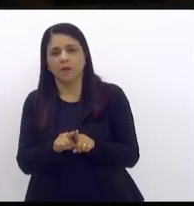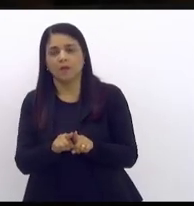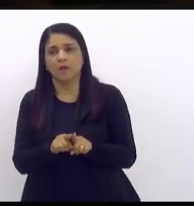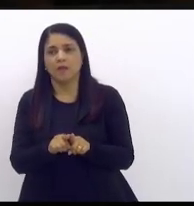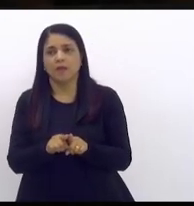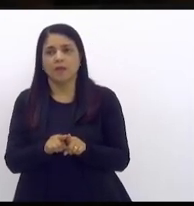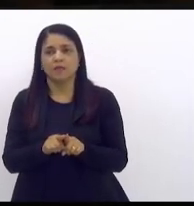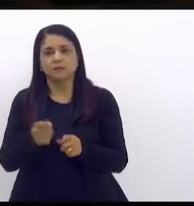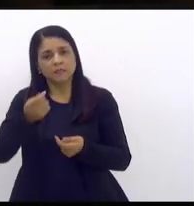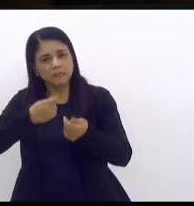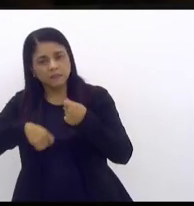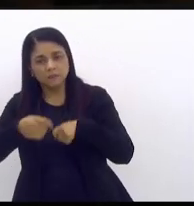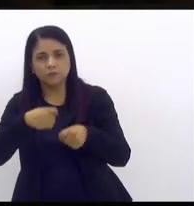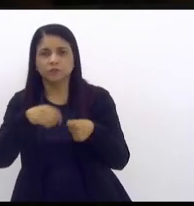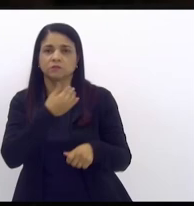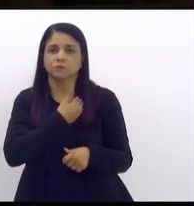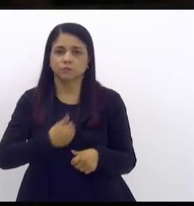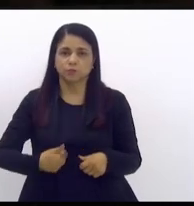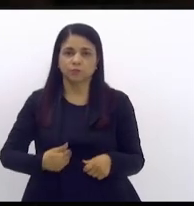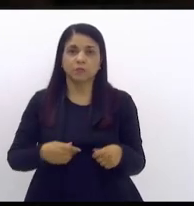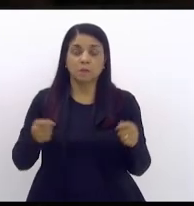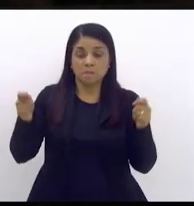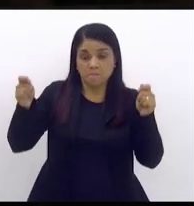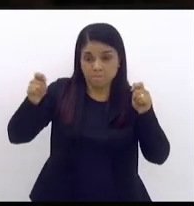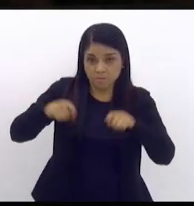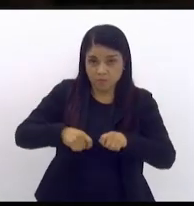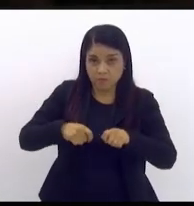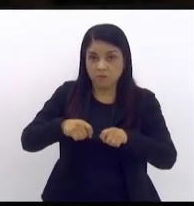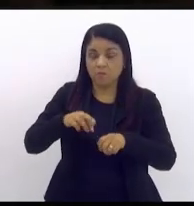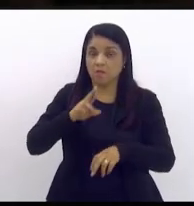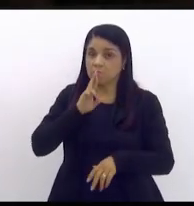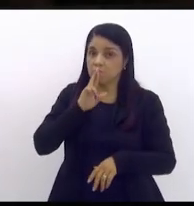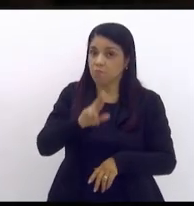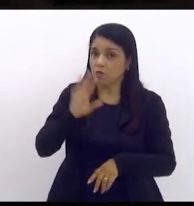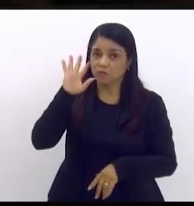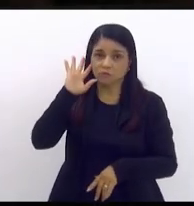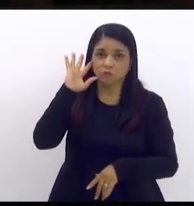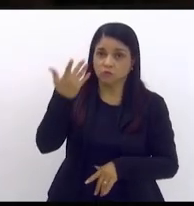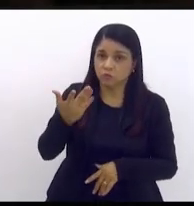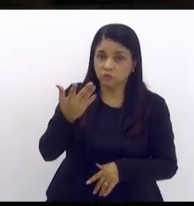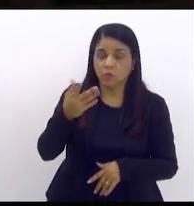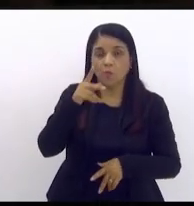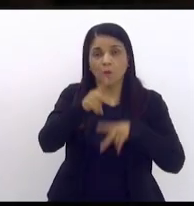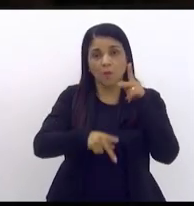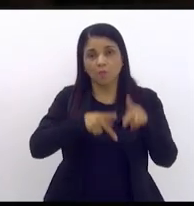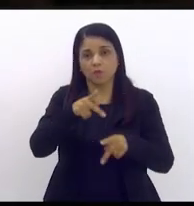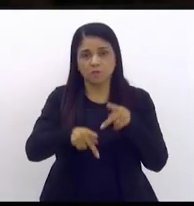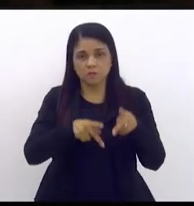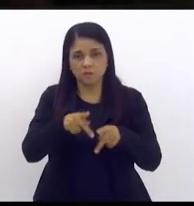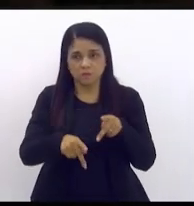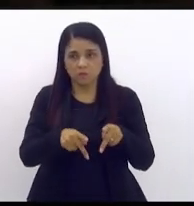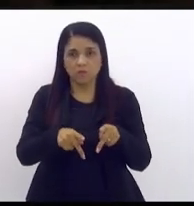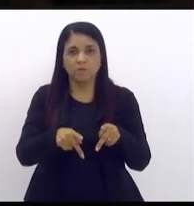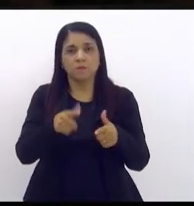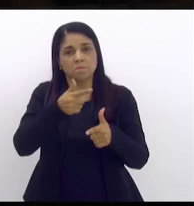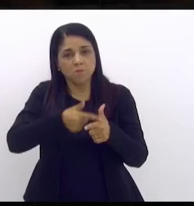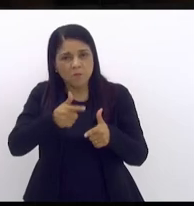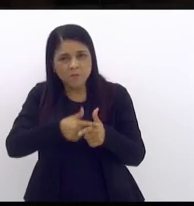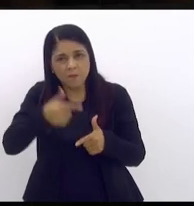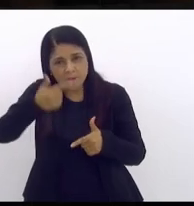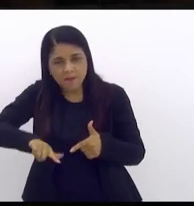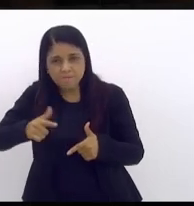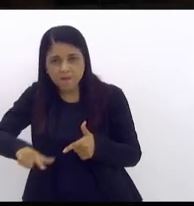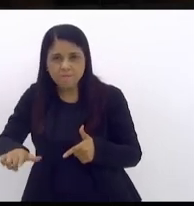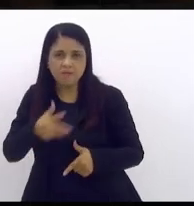na administração pública, de poder também dar soluções imediatas para que o povo não tenha mais problemas de saúde por